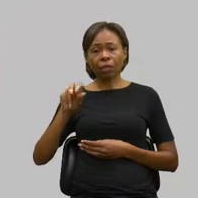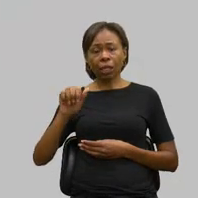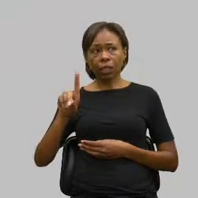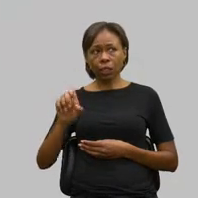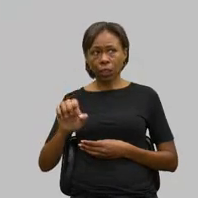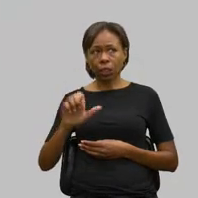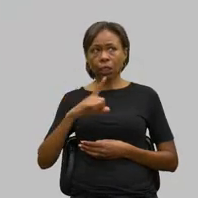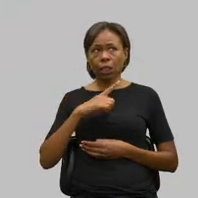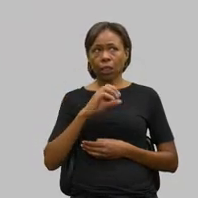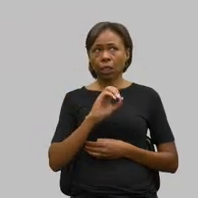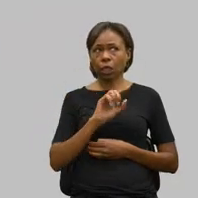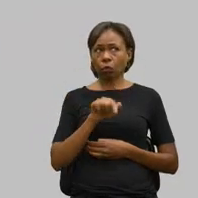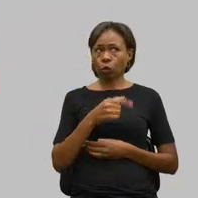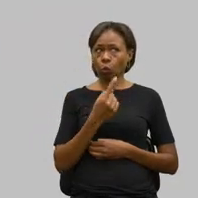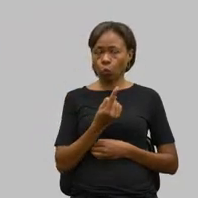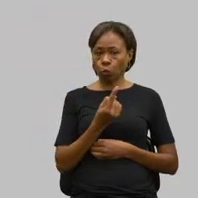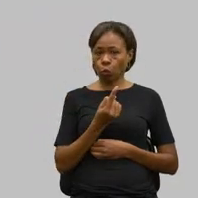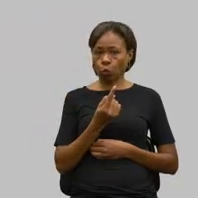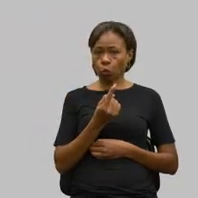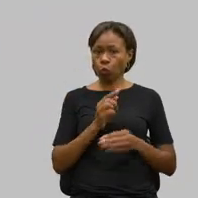Em Sete Lagoas,